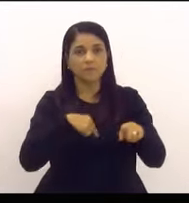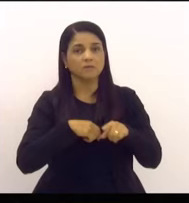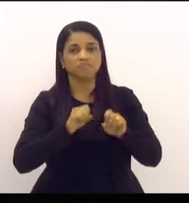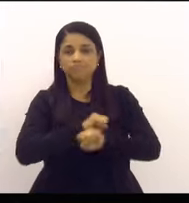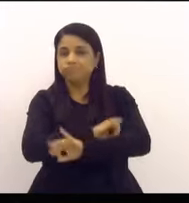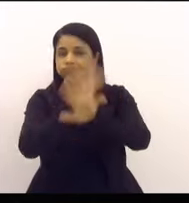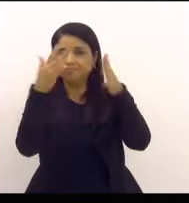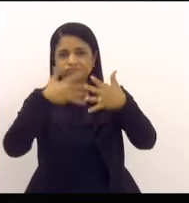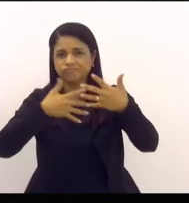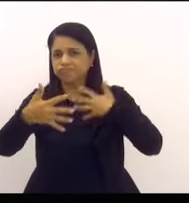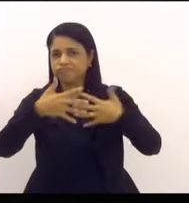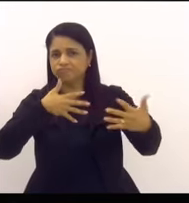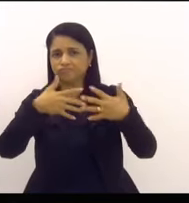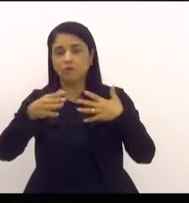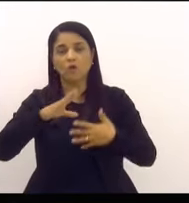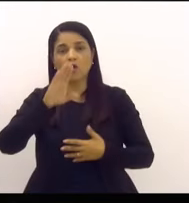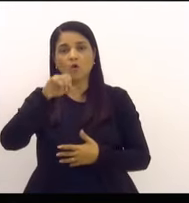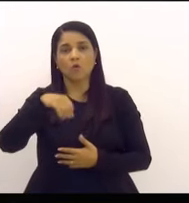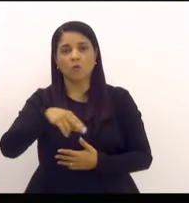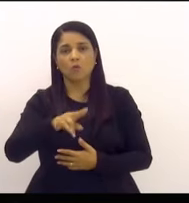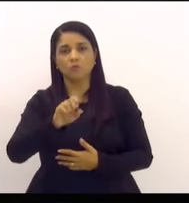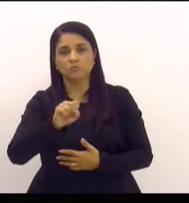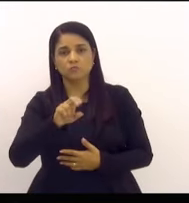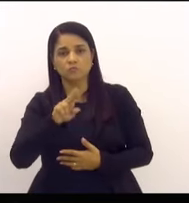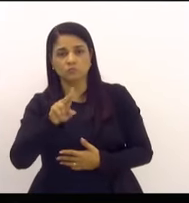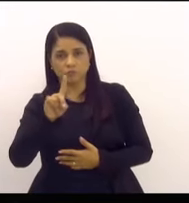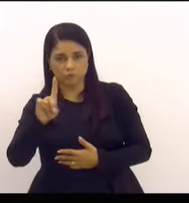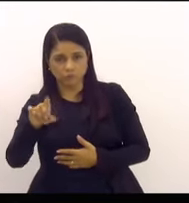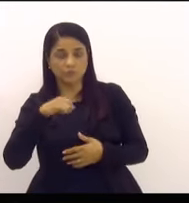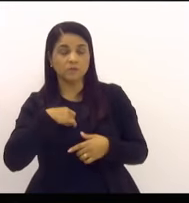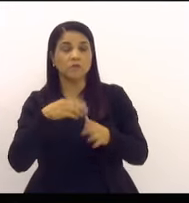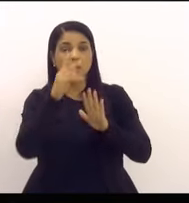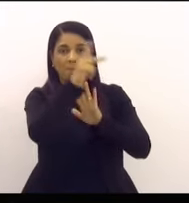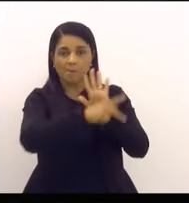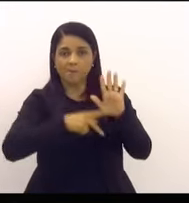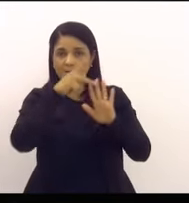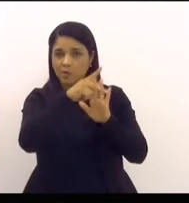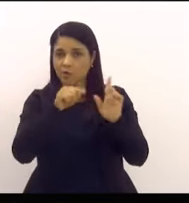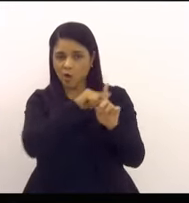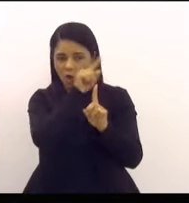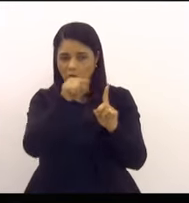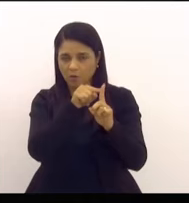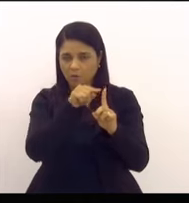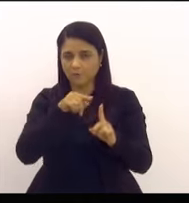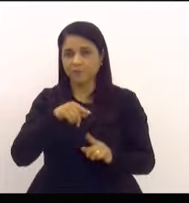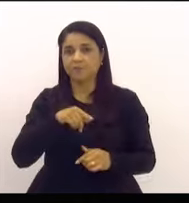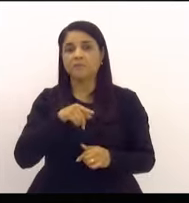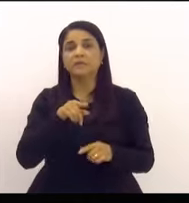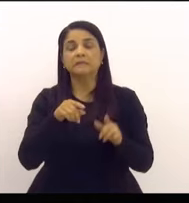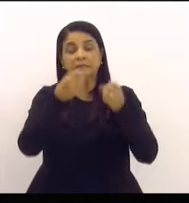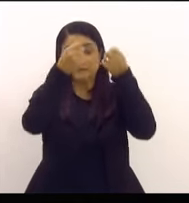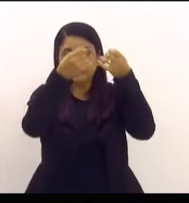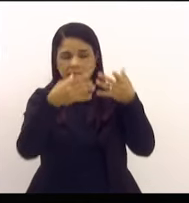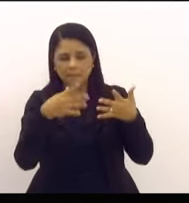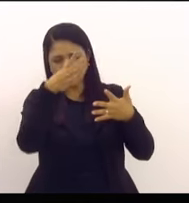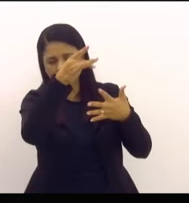a transparência do COSUD. É preciso, sim, que nesse protocolo de intenções esteja